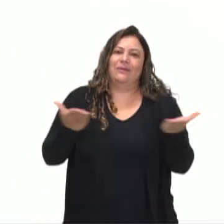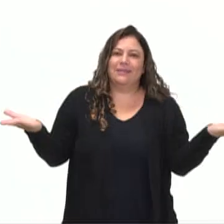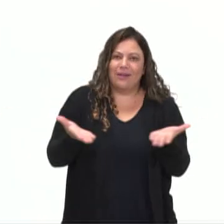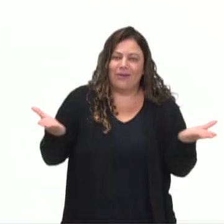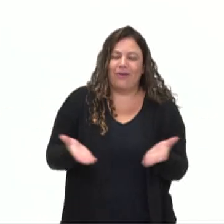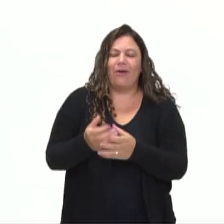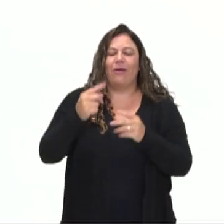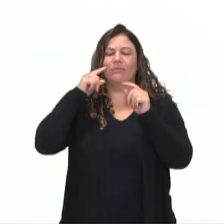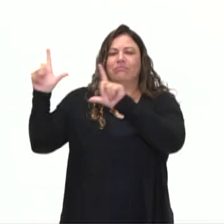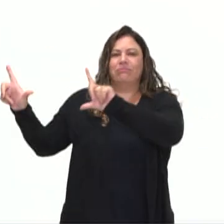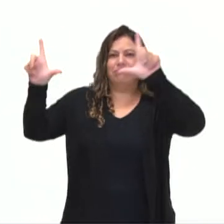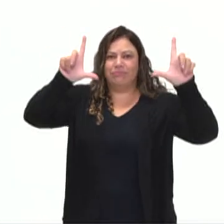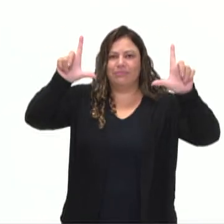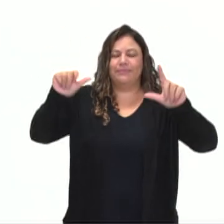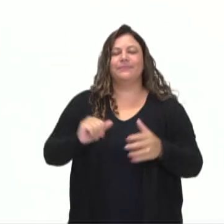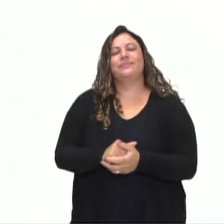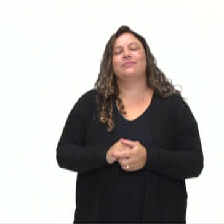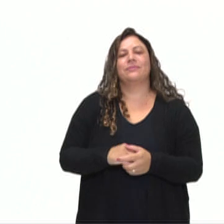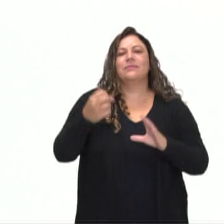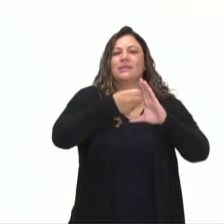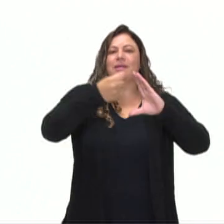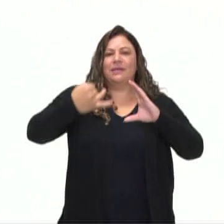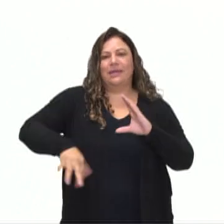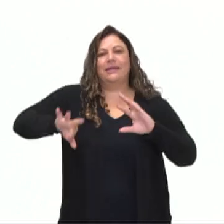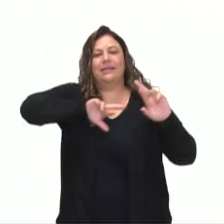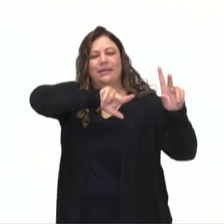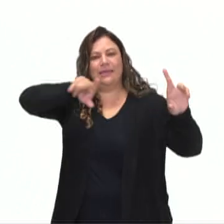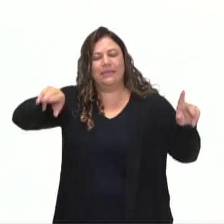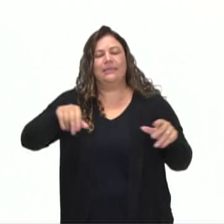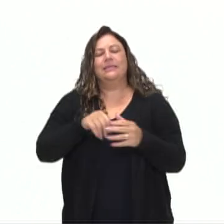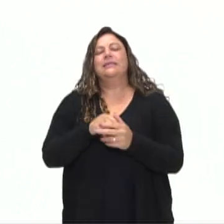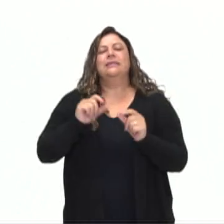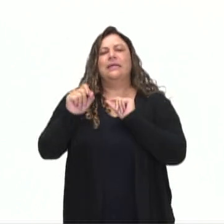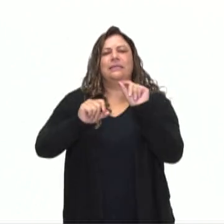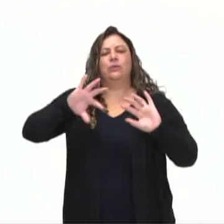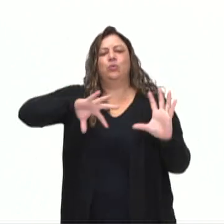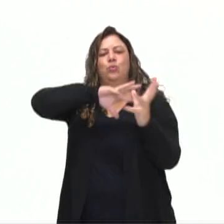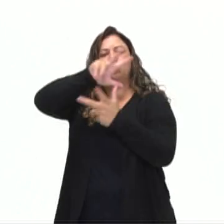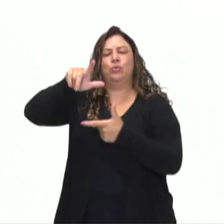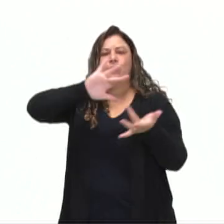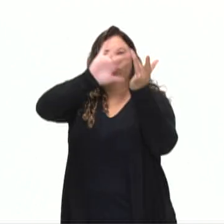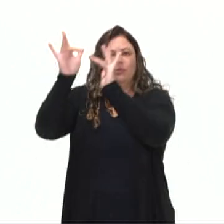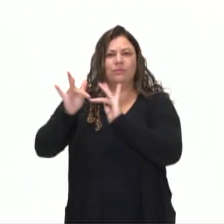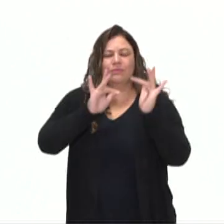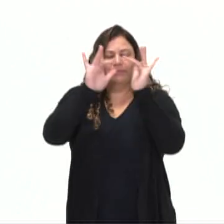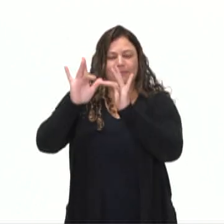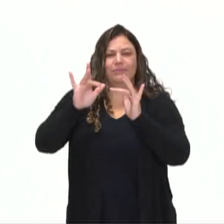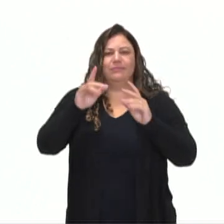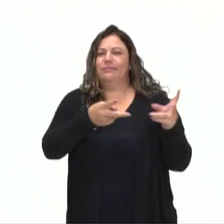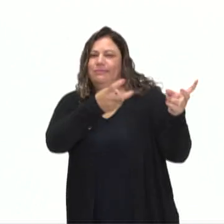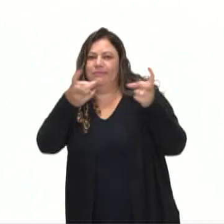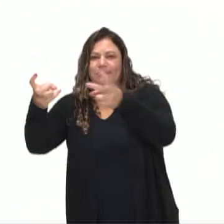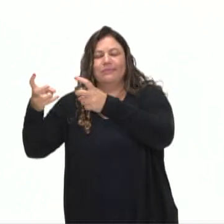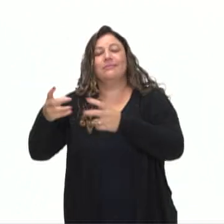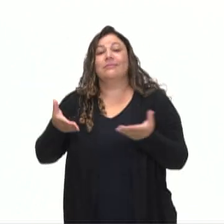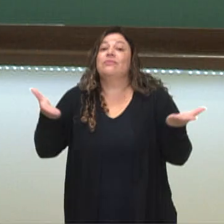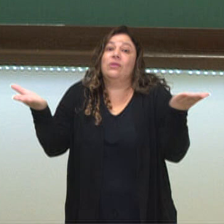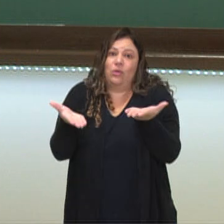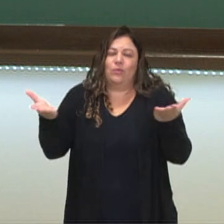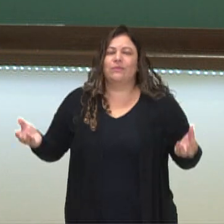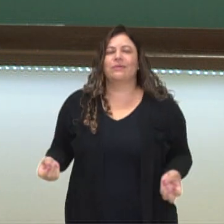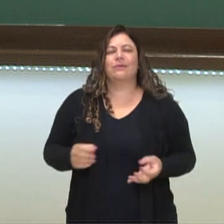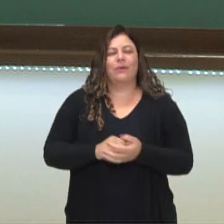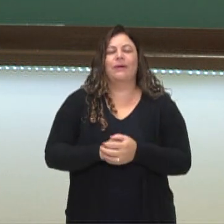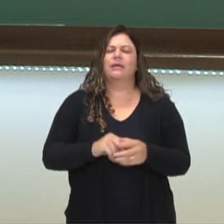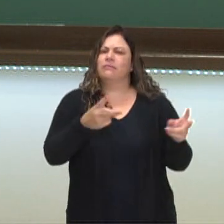na tela, ó. Caracterização dos fluxos no mundo global e analisar os fluxos de capitais no mundo contemporâneo. Então a gente